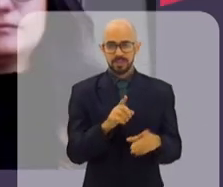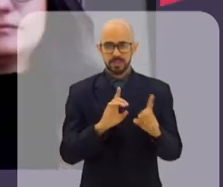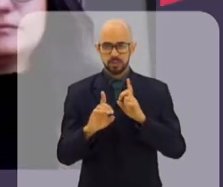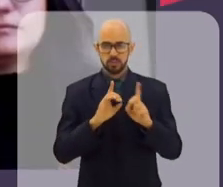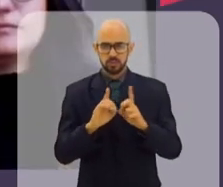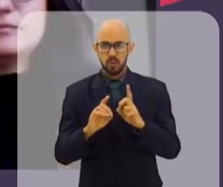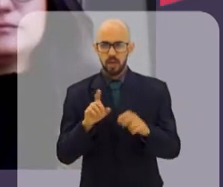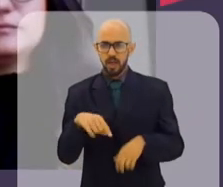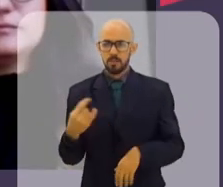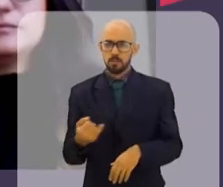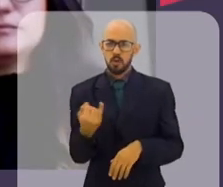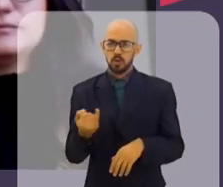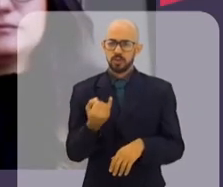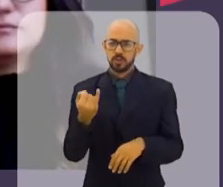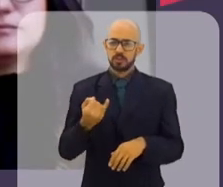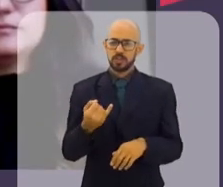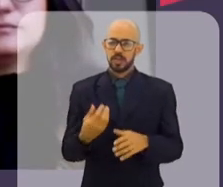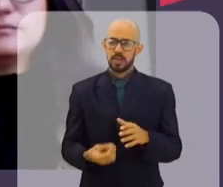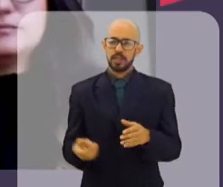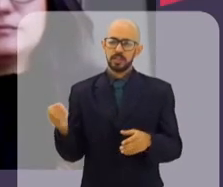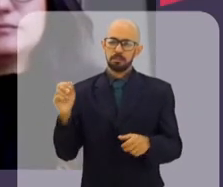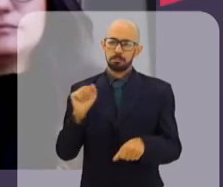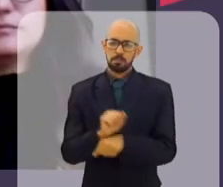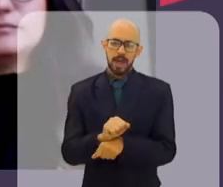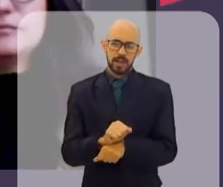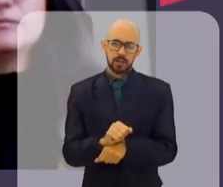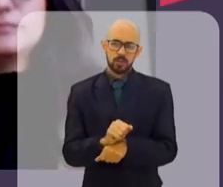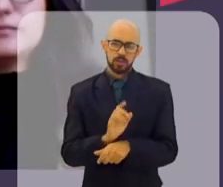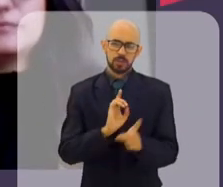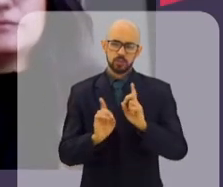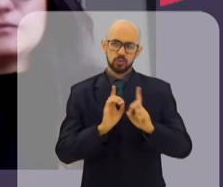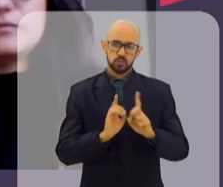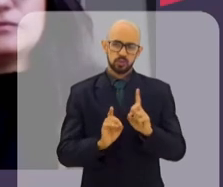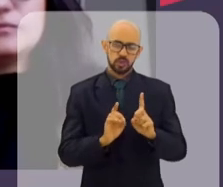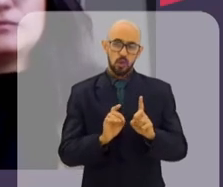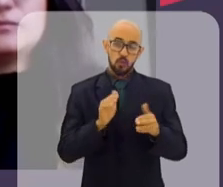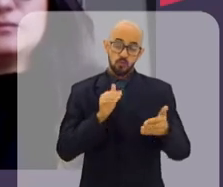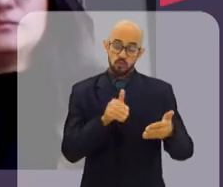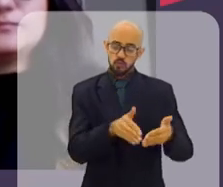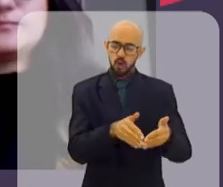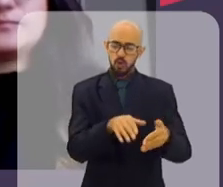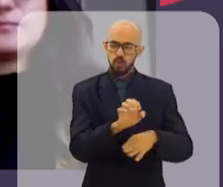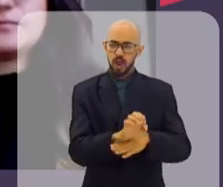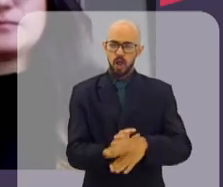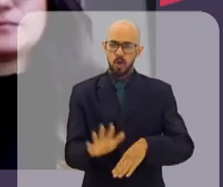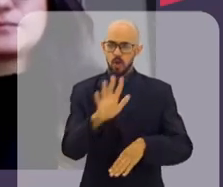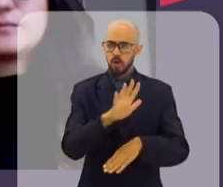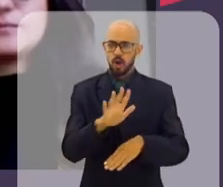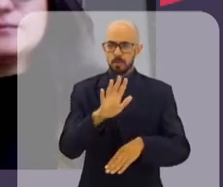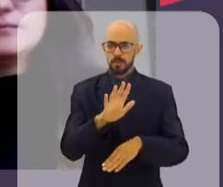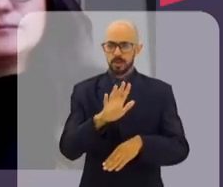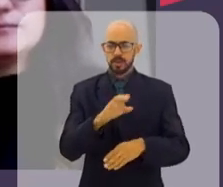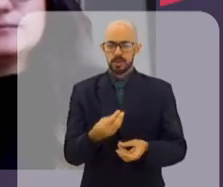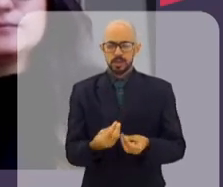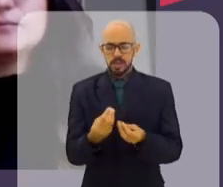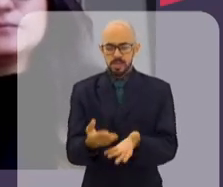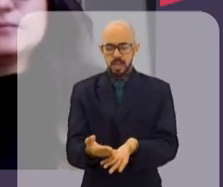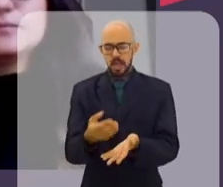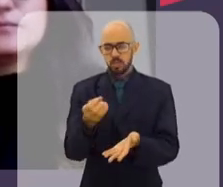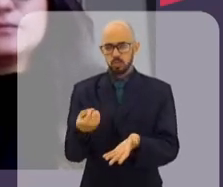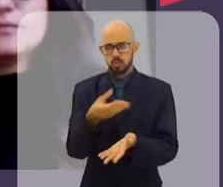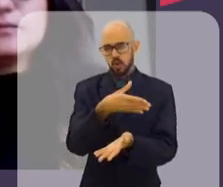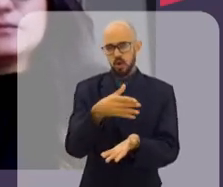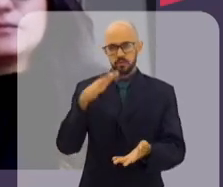discussão, ela é importante, sai do dogma eurocêntrico e traz novas perspectivas, traz novos saberes,